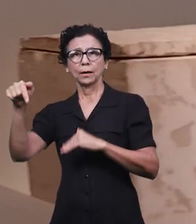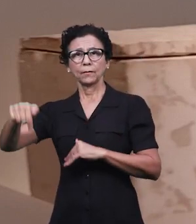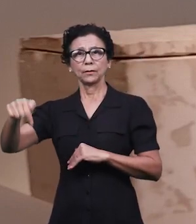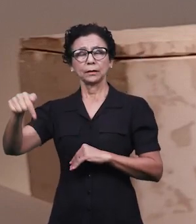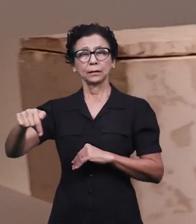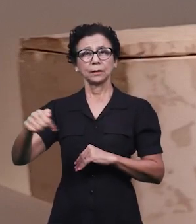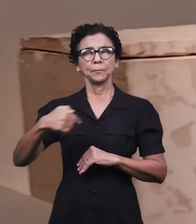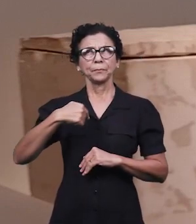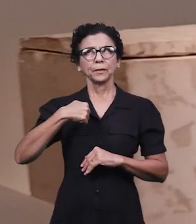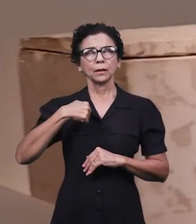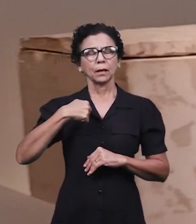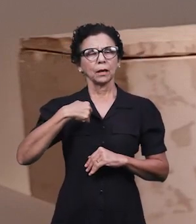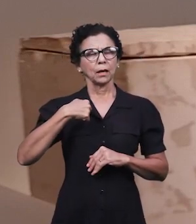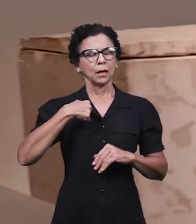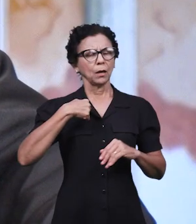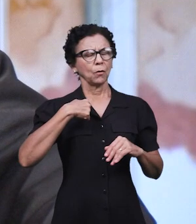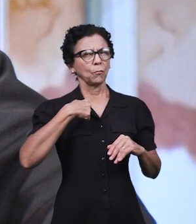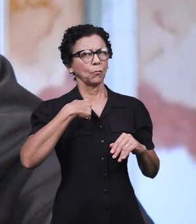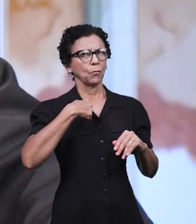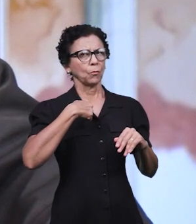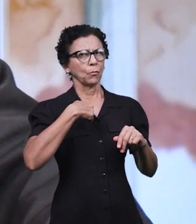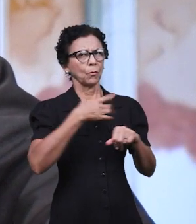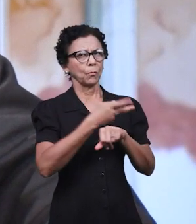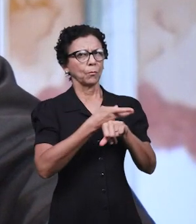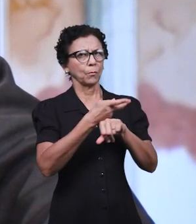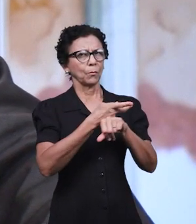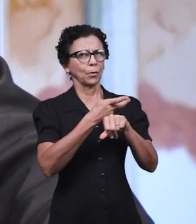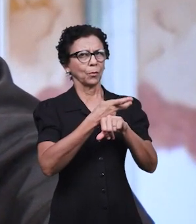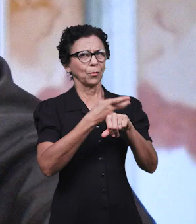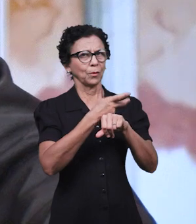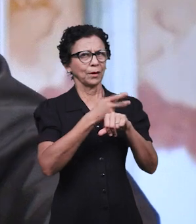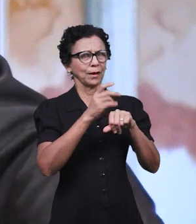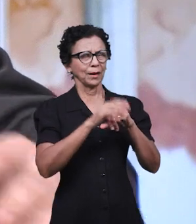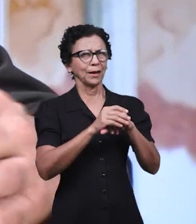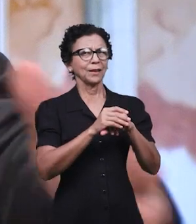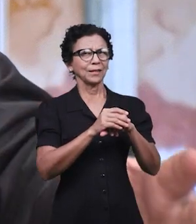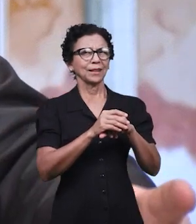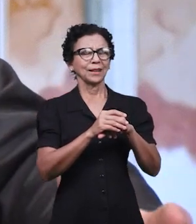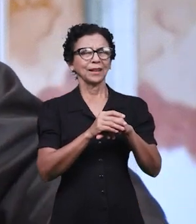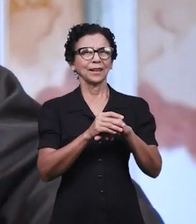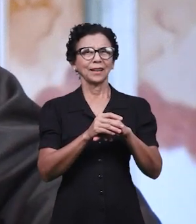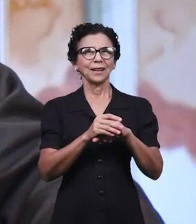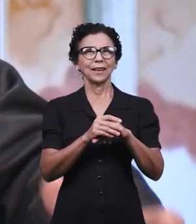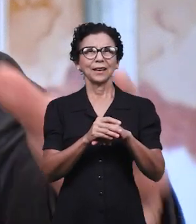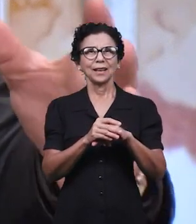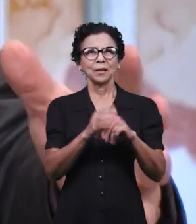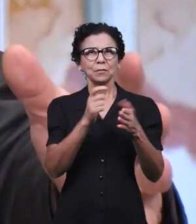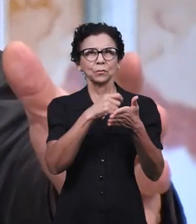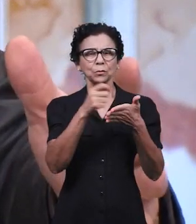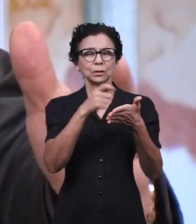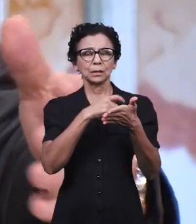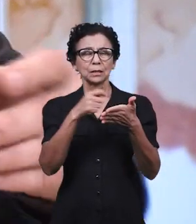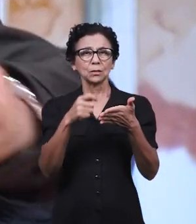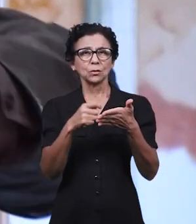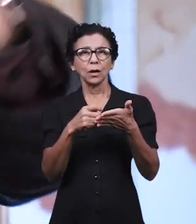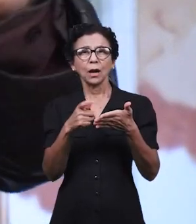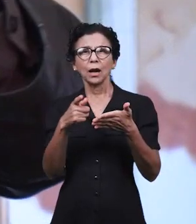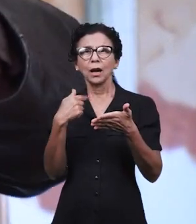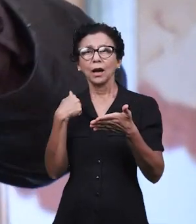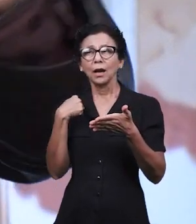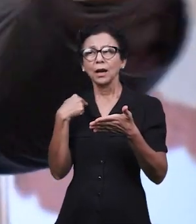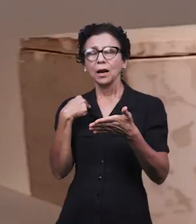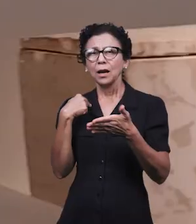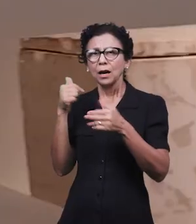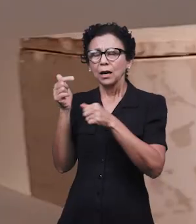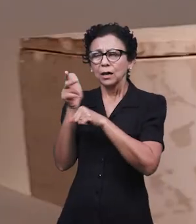aí, né? Então, um fato, um achado arqueológico fantástico, comprovando, ali